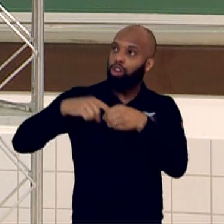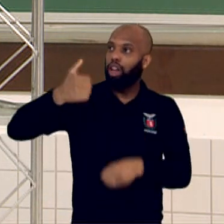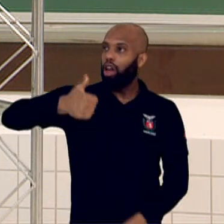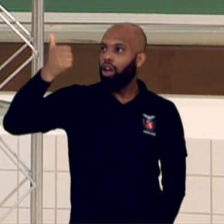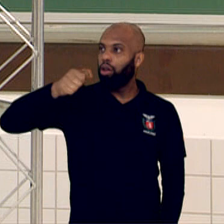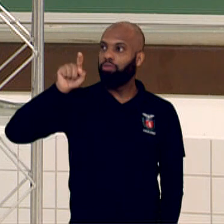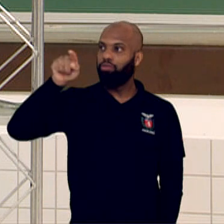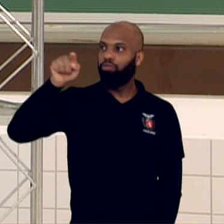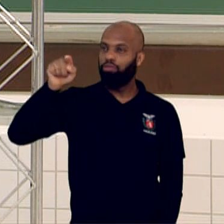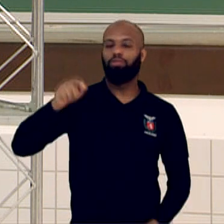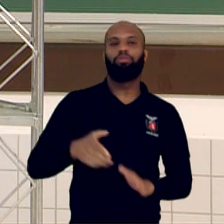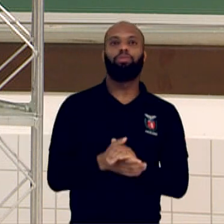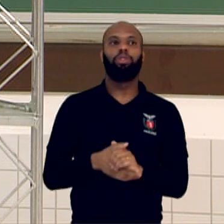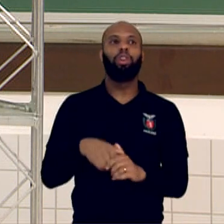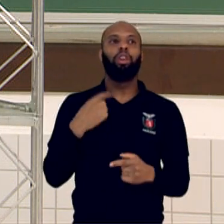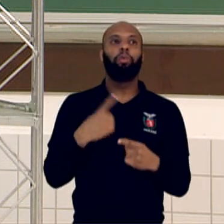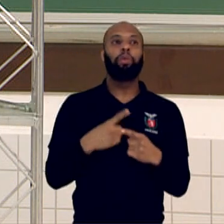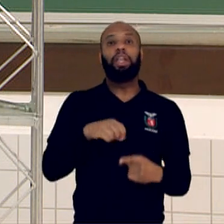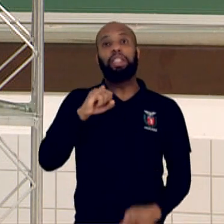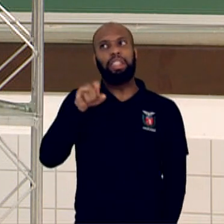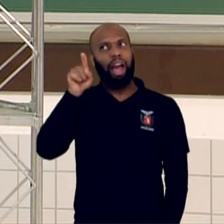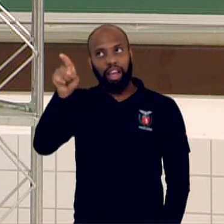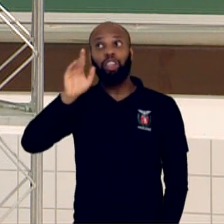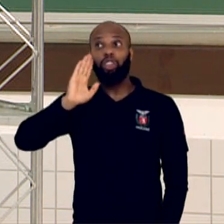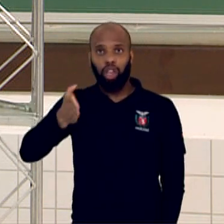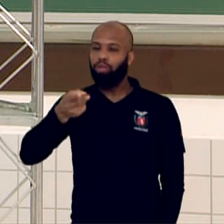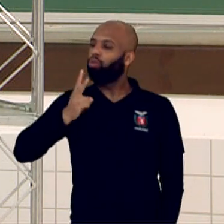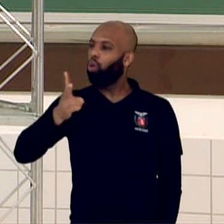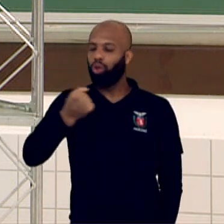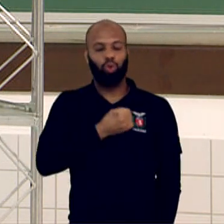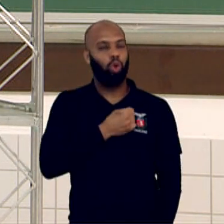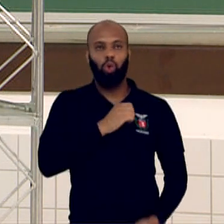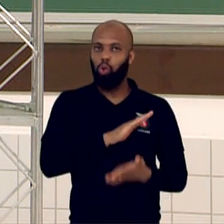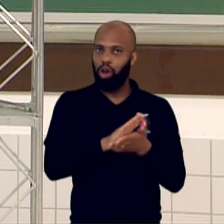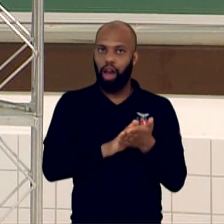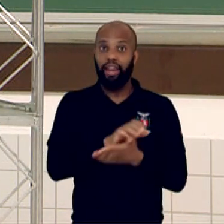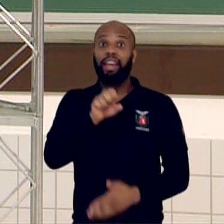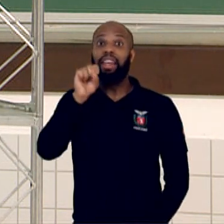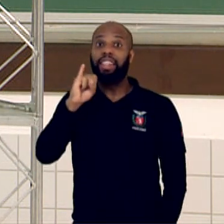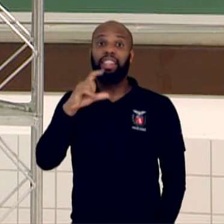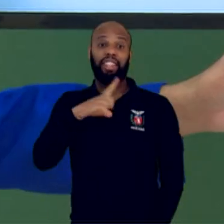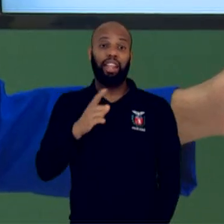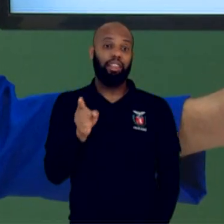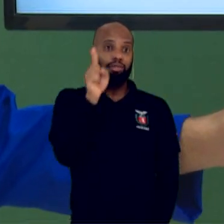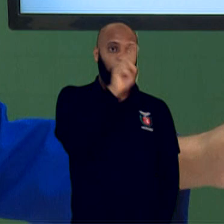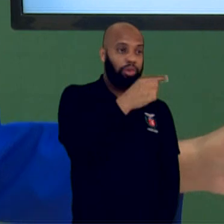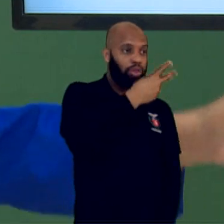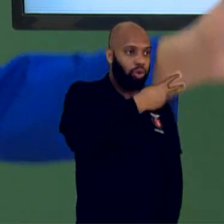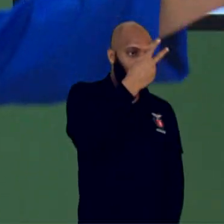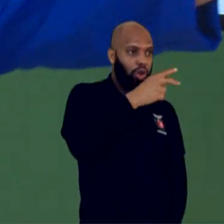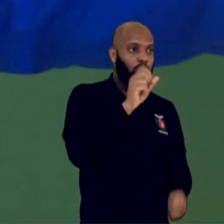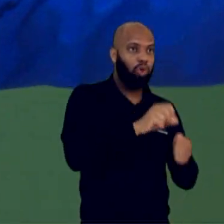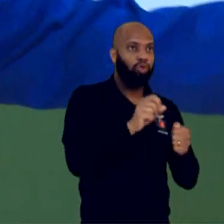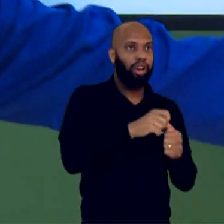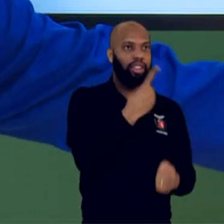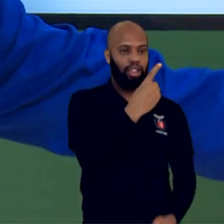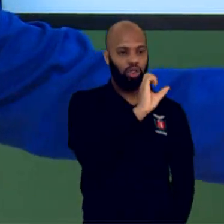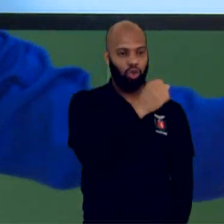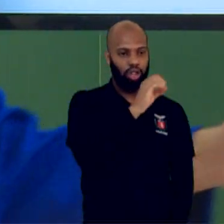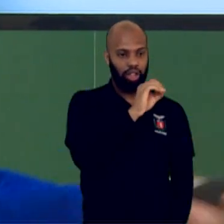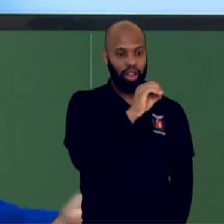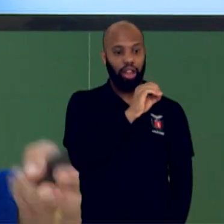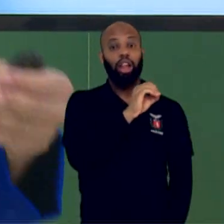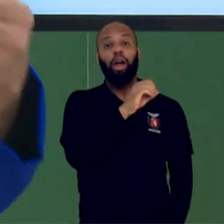ângulo é do primeiro, vai ser ele mesmo. Se ele for do segundo quadrante, nós diminuímos esse arco de 180. Se ele for do